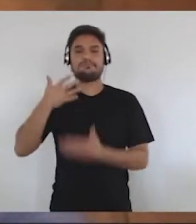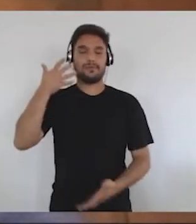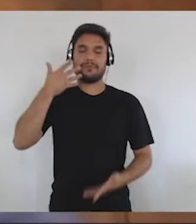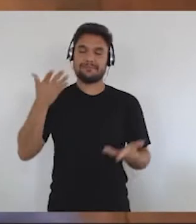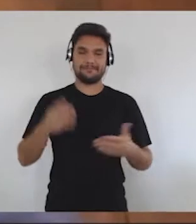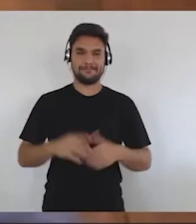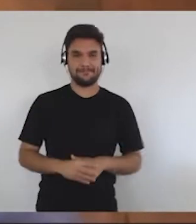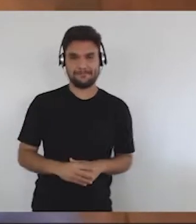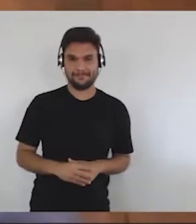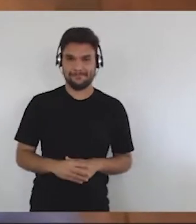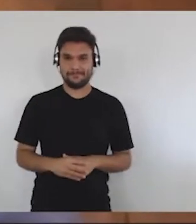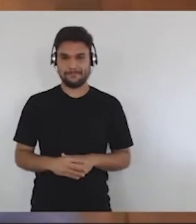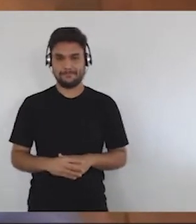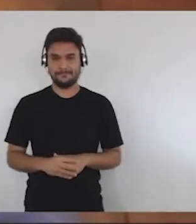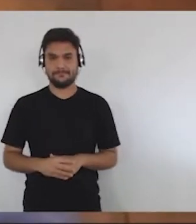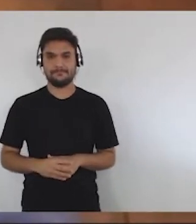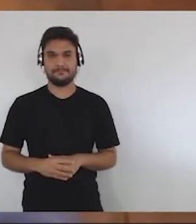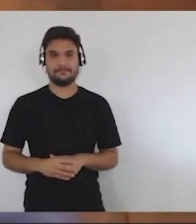exposição.